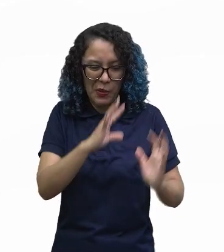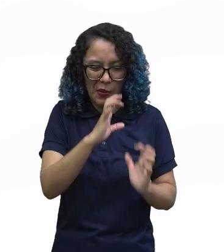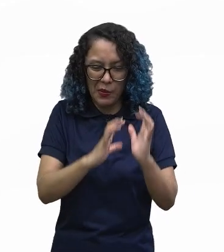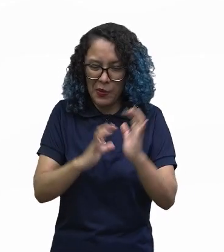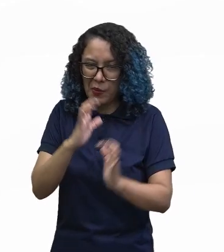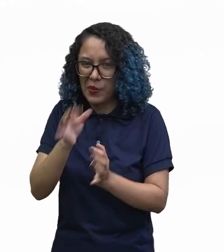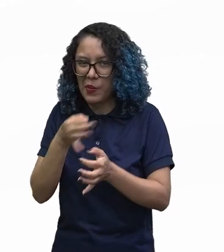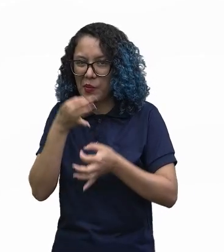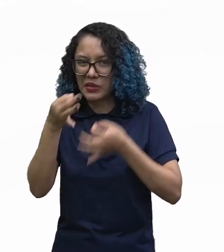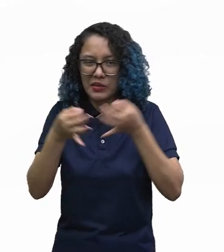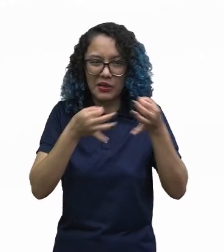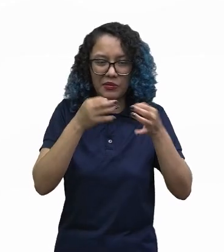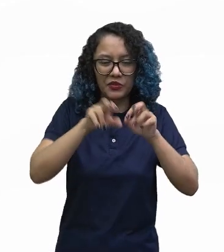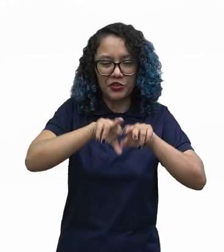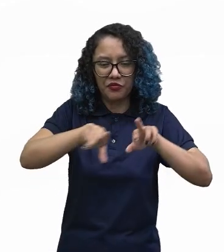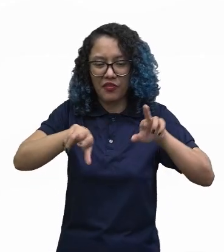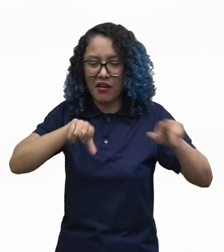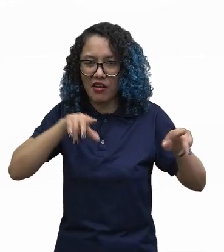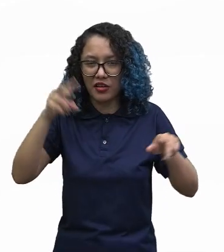pensam de maneira diferente. Então,